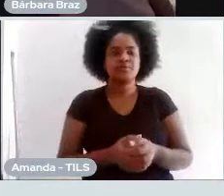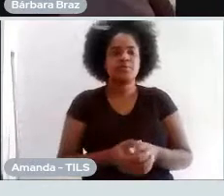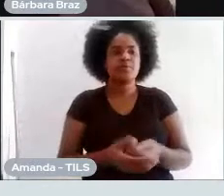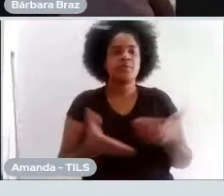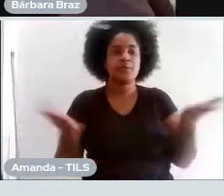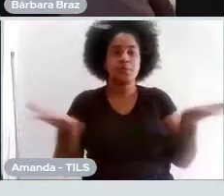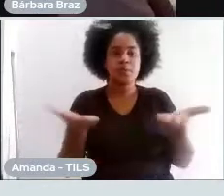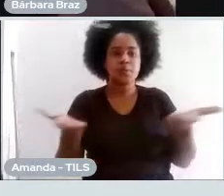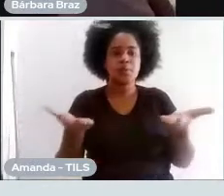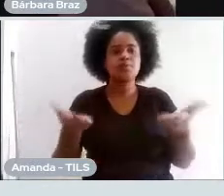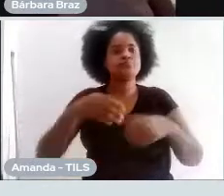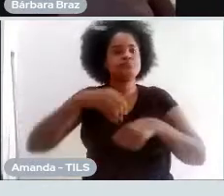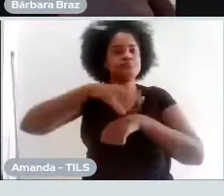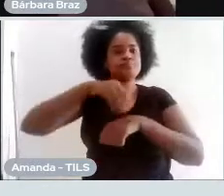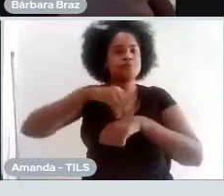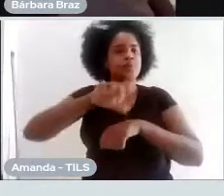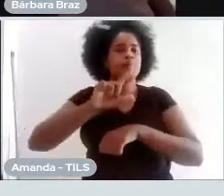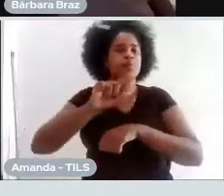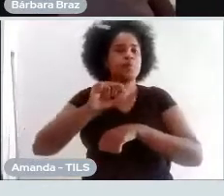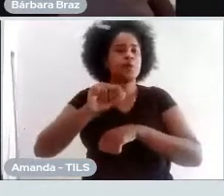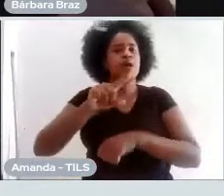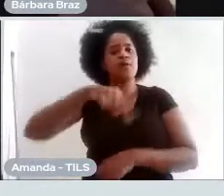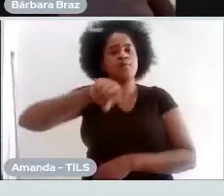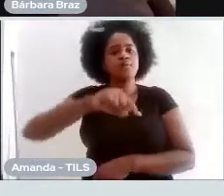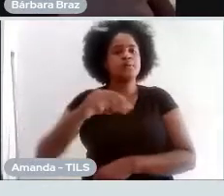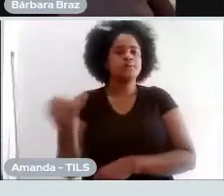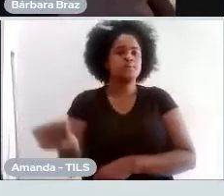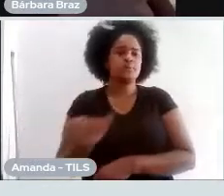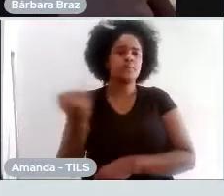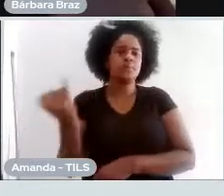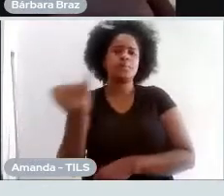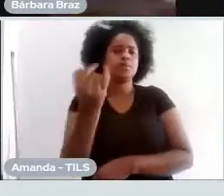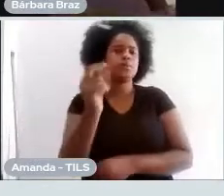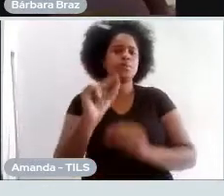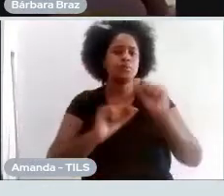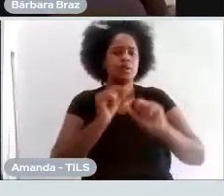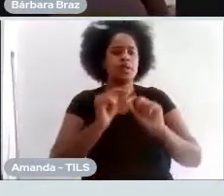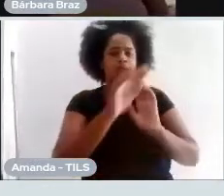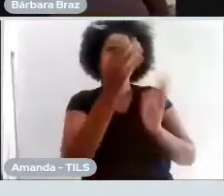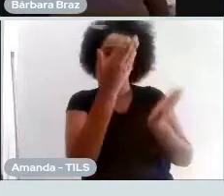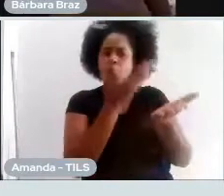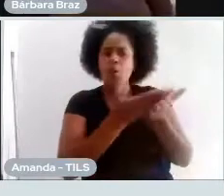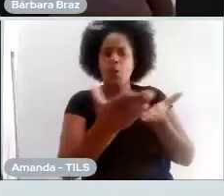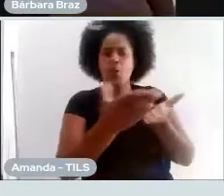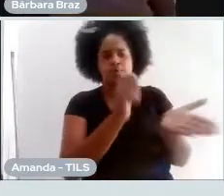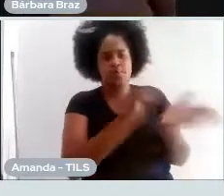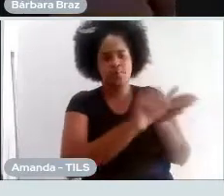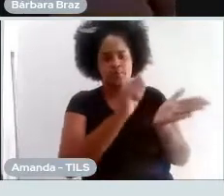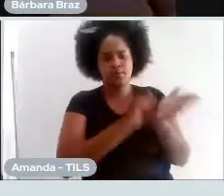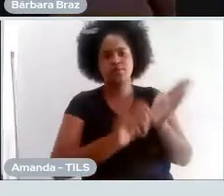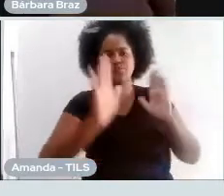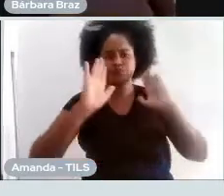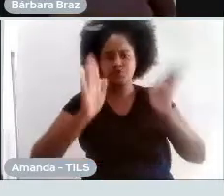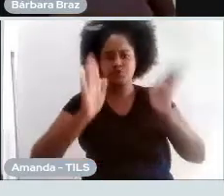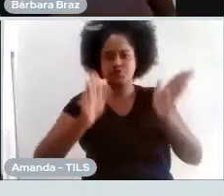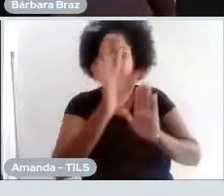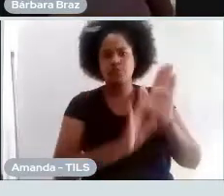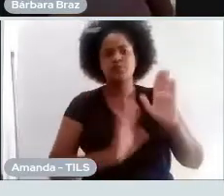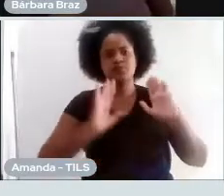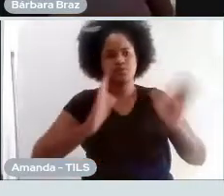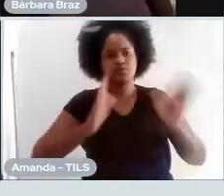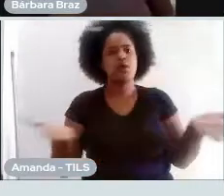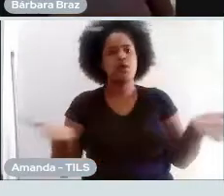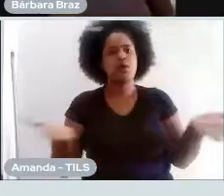reforçando a importância de vocês começarem a produzir os textos. Eu sei que a questão da redação é algo que